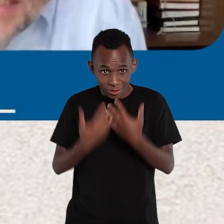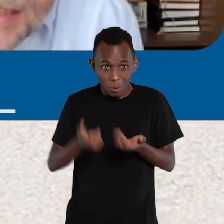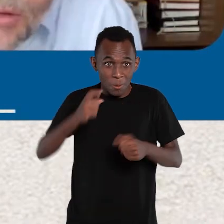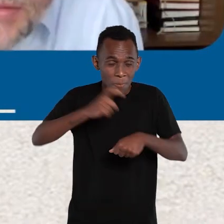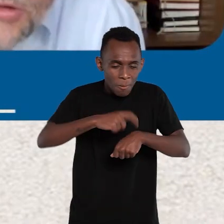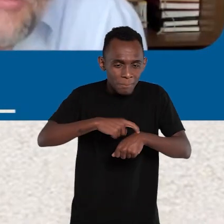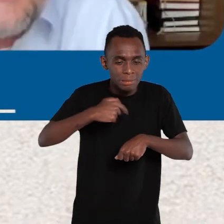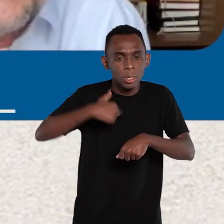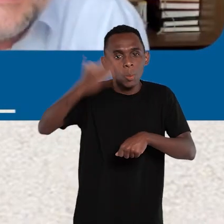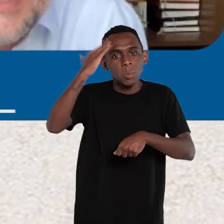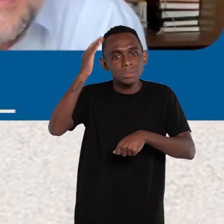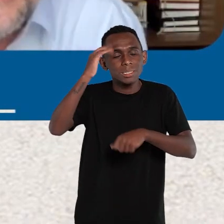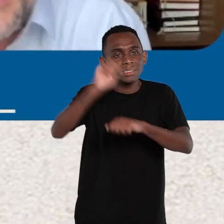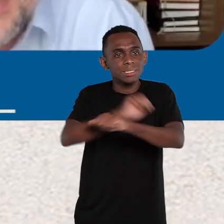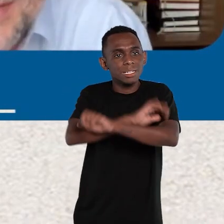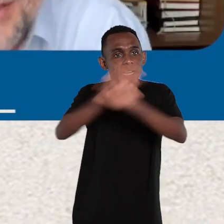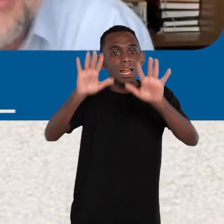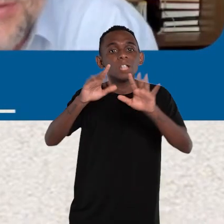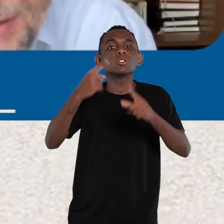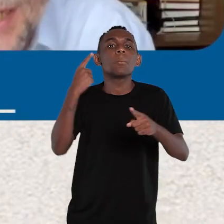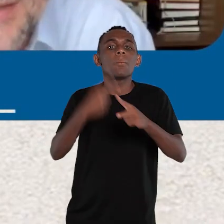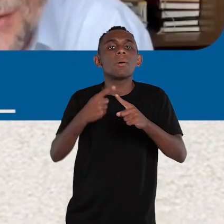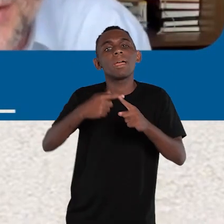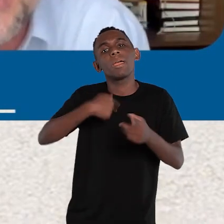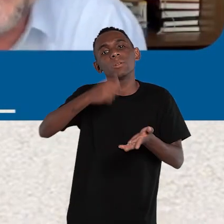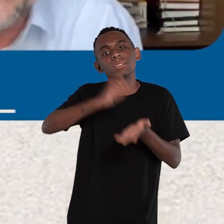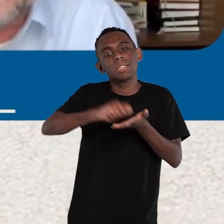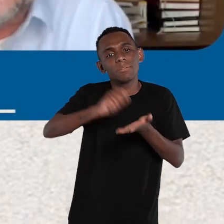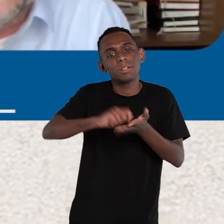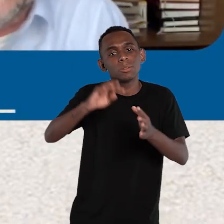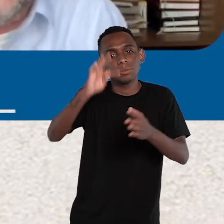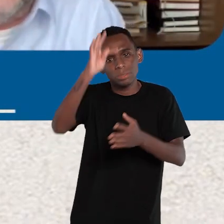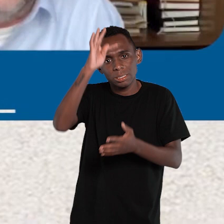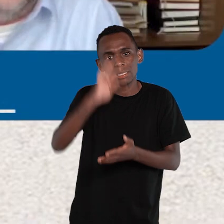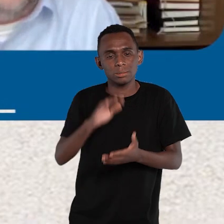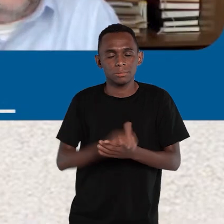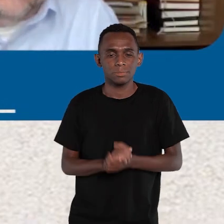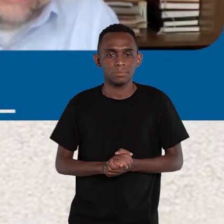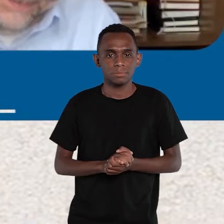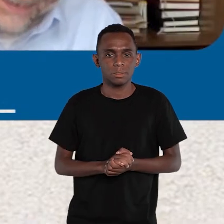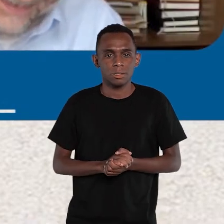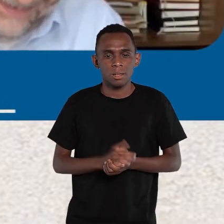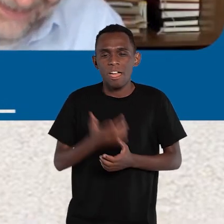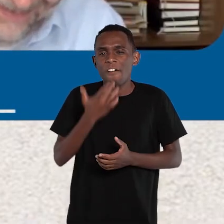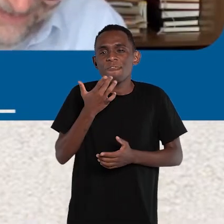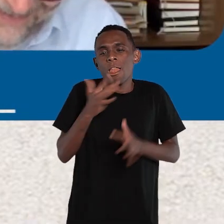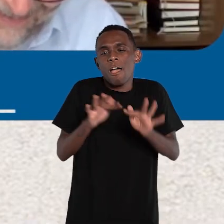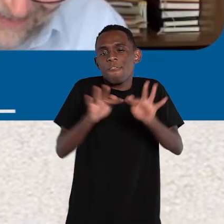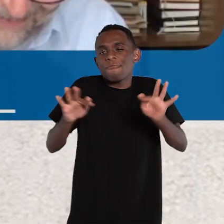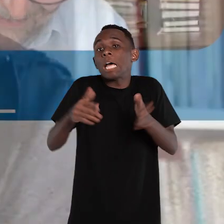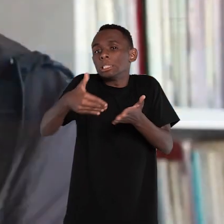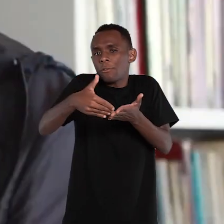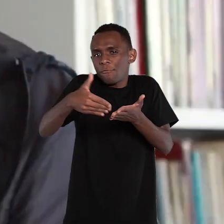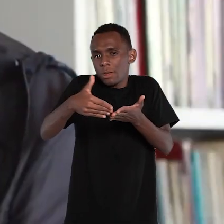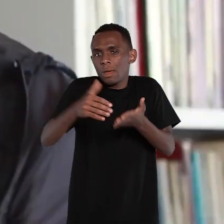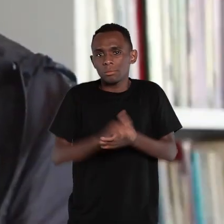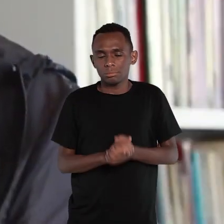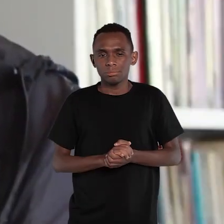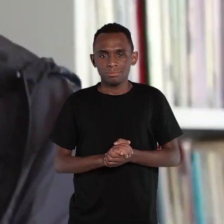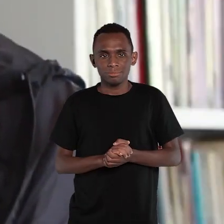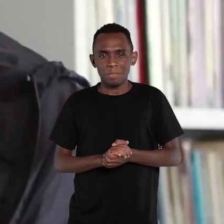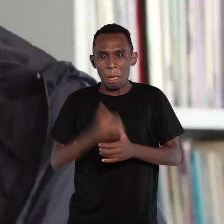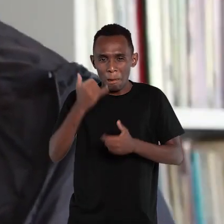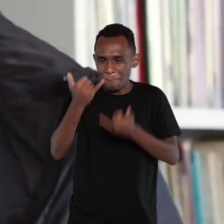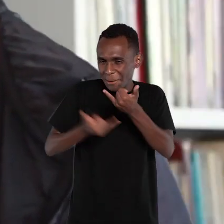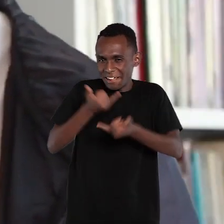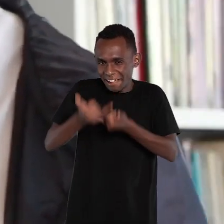Então, nesse momento, eu compreendi a razão de eu estar escrevendo esse texto. Então tá, vou falar a fase final aqui. Ou